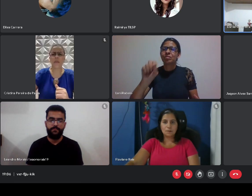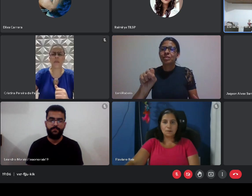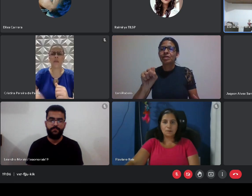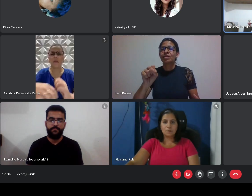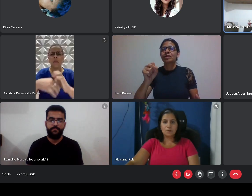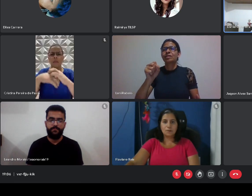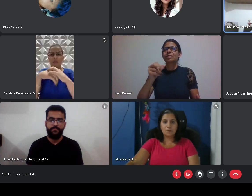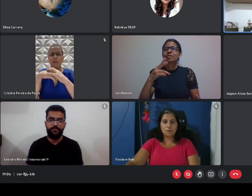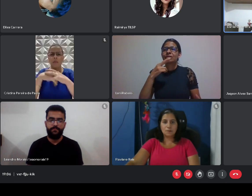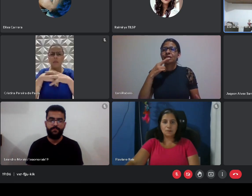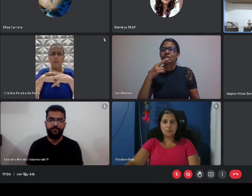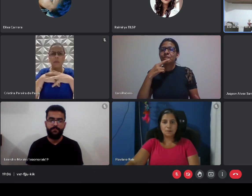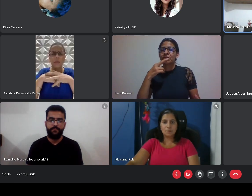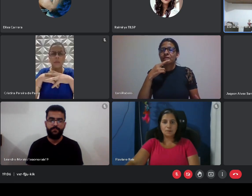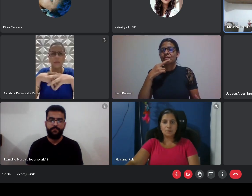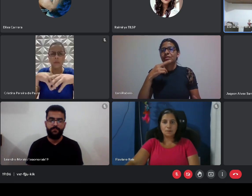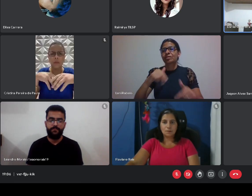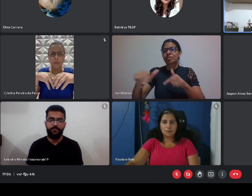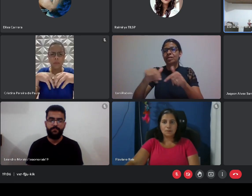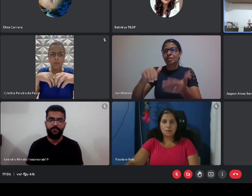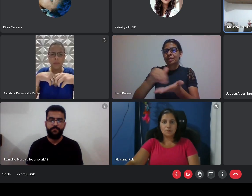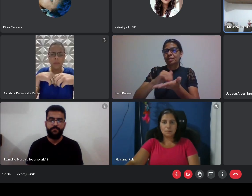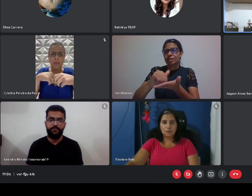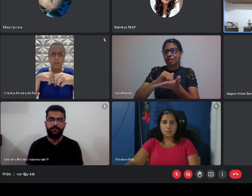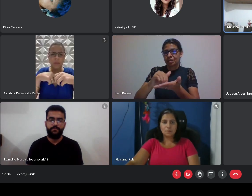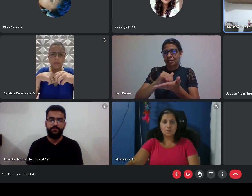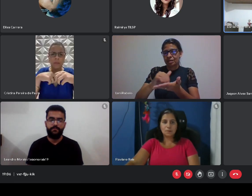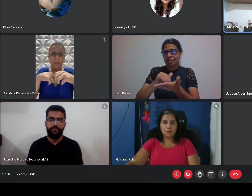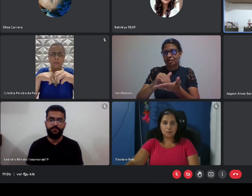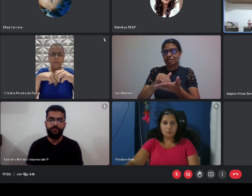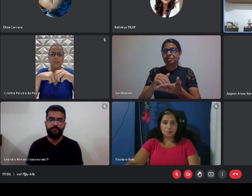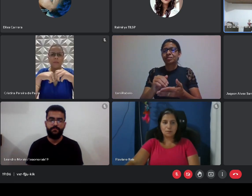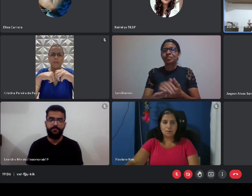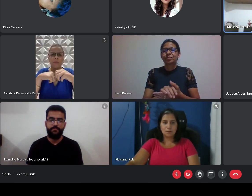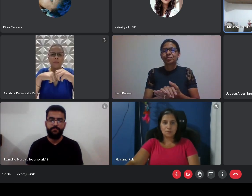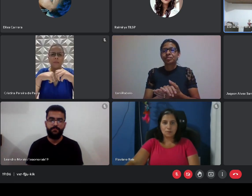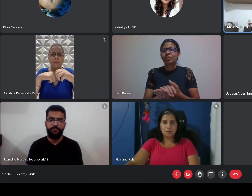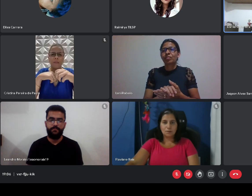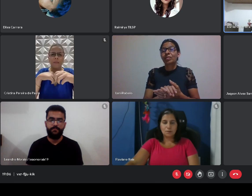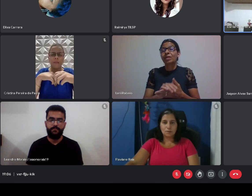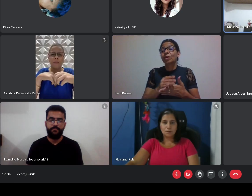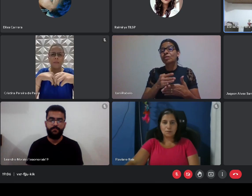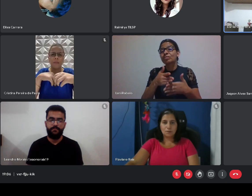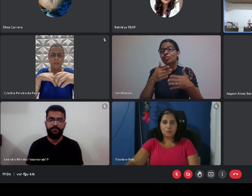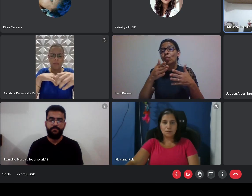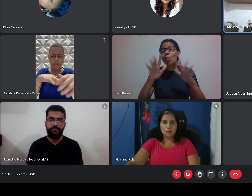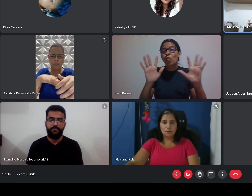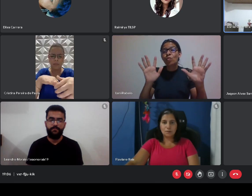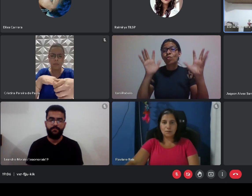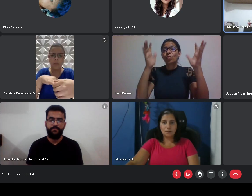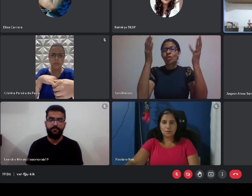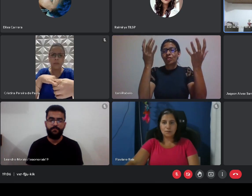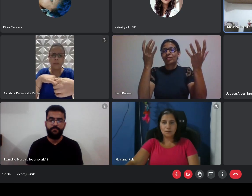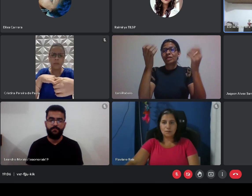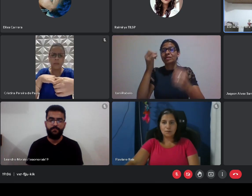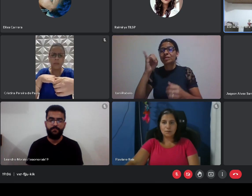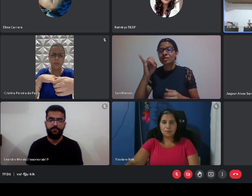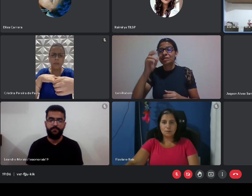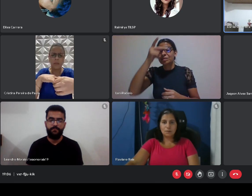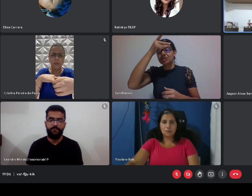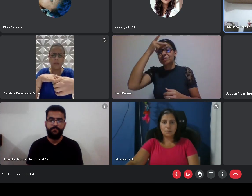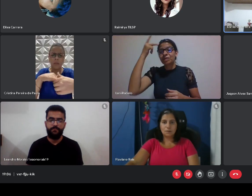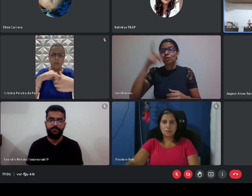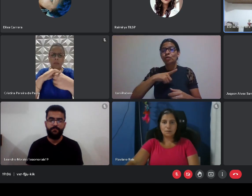Secretaria Municipal de Educação de Brumado. Durante nosso evento, se alguém tiver alguma dúvida,